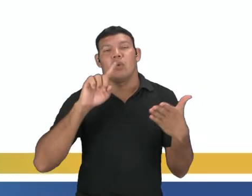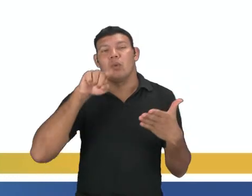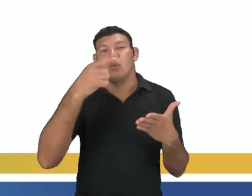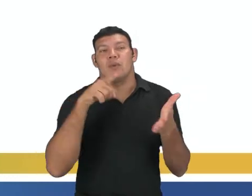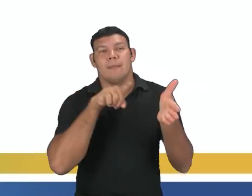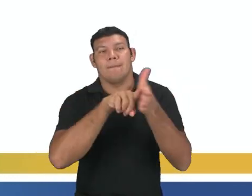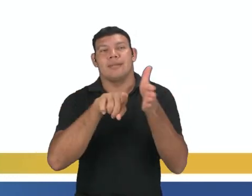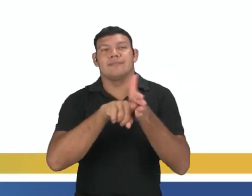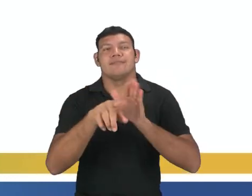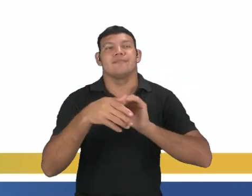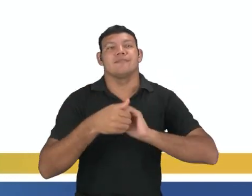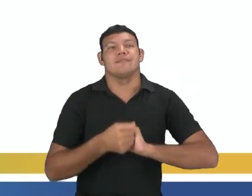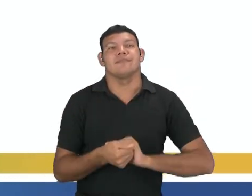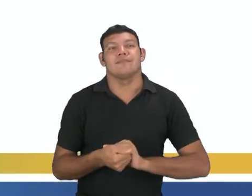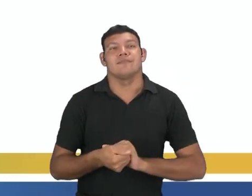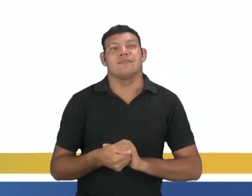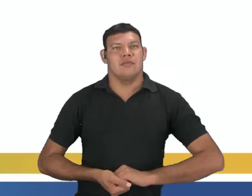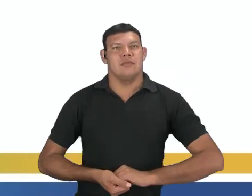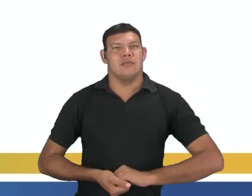questão.